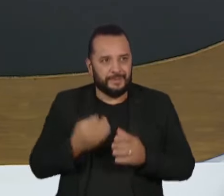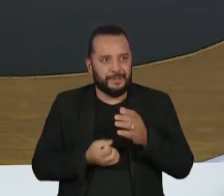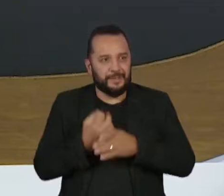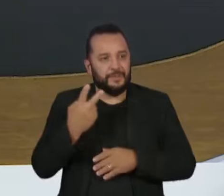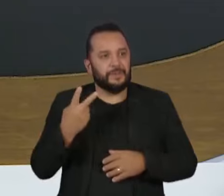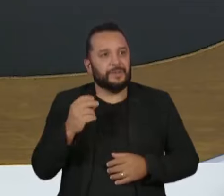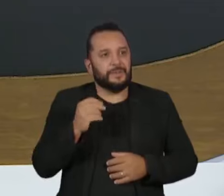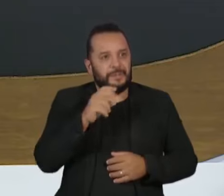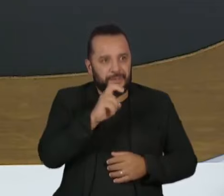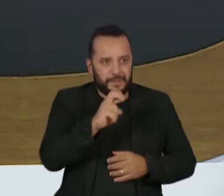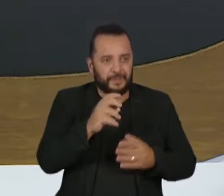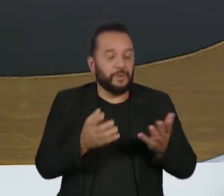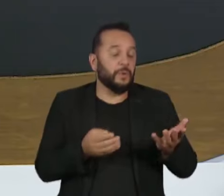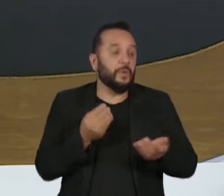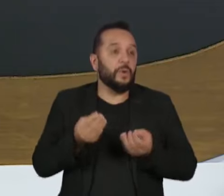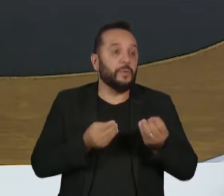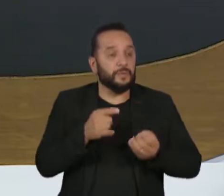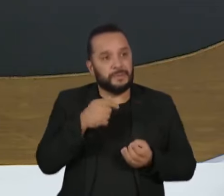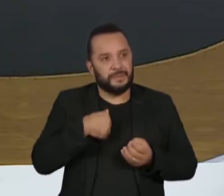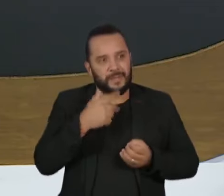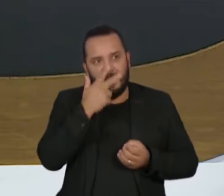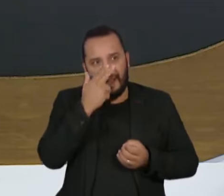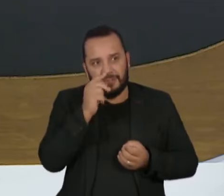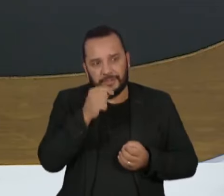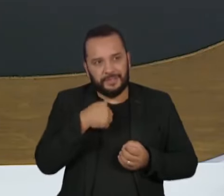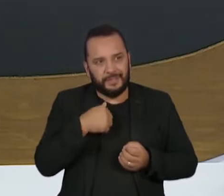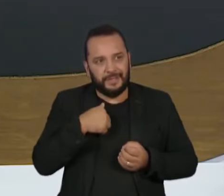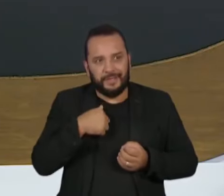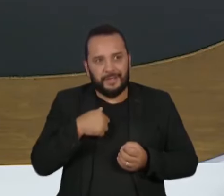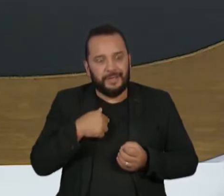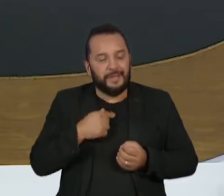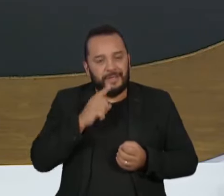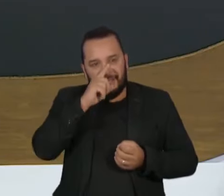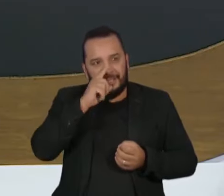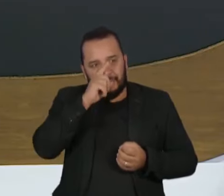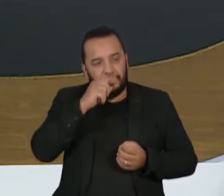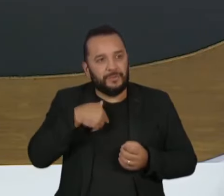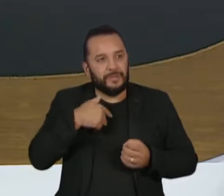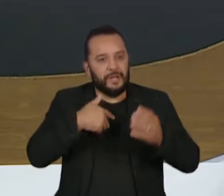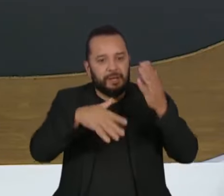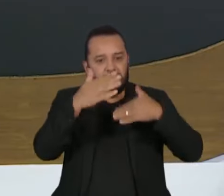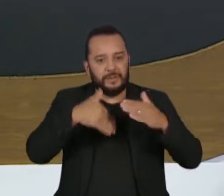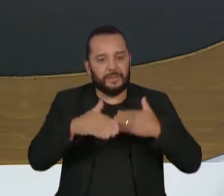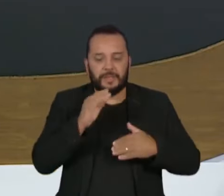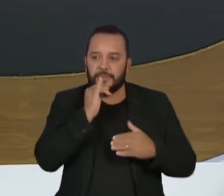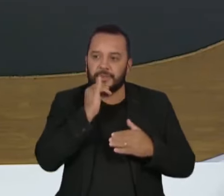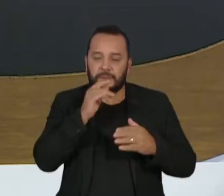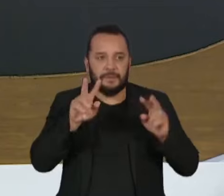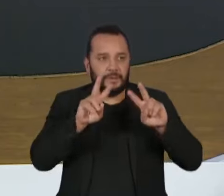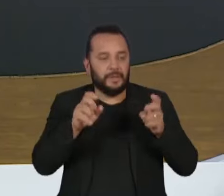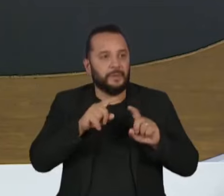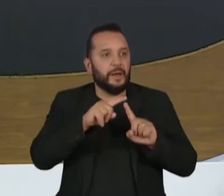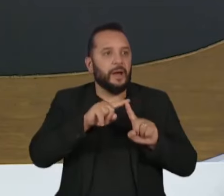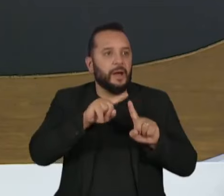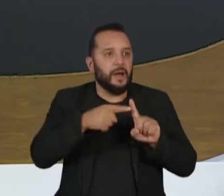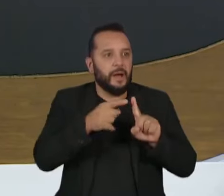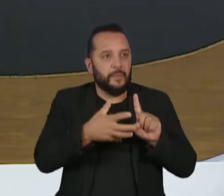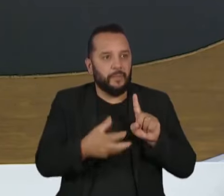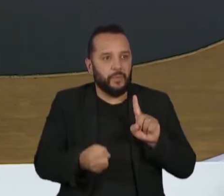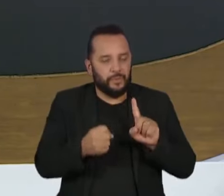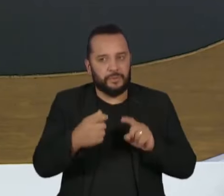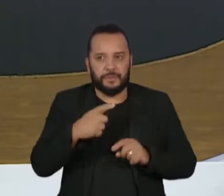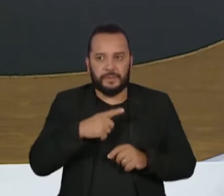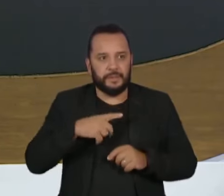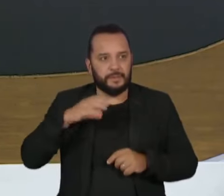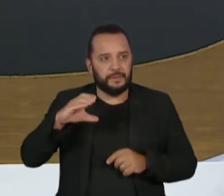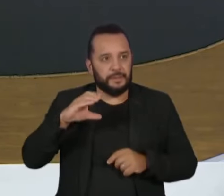ouvir, como você vê esses riscos de retrocesso em questões como aborto? Hoje mesmo, na CCJ da Câmara, passou um projeto que volta a